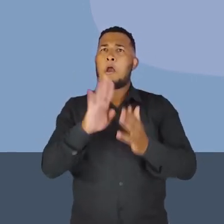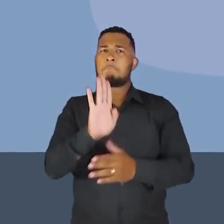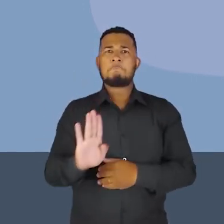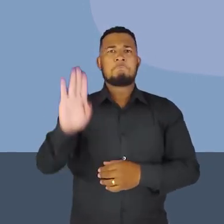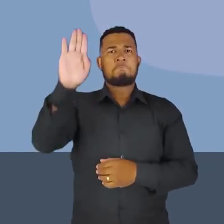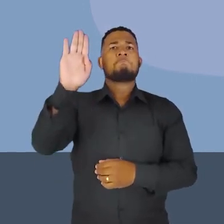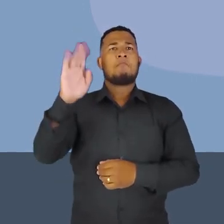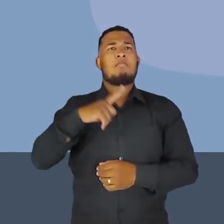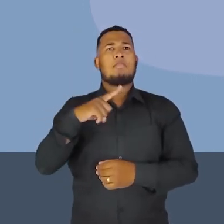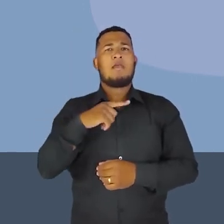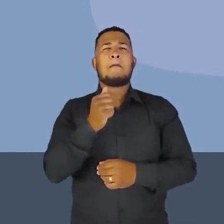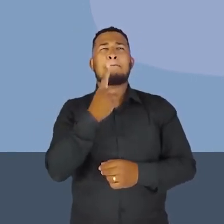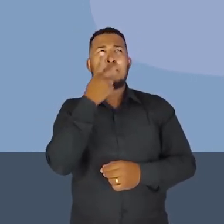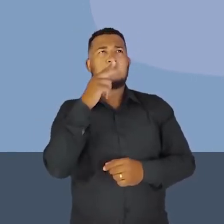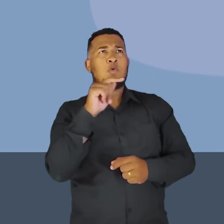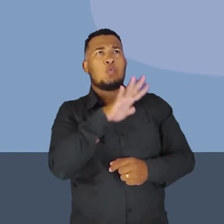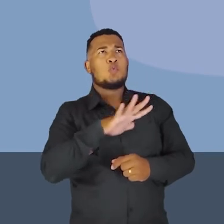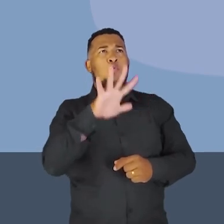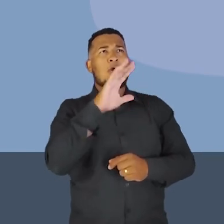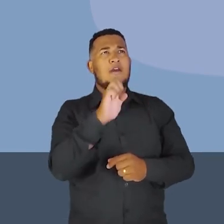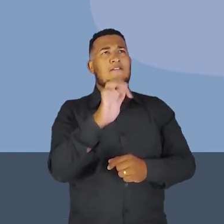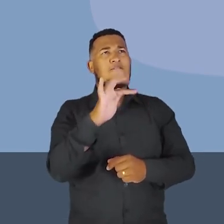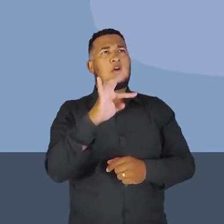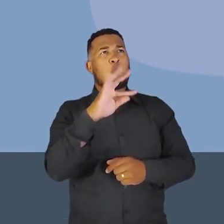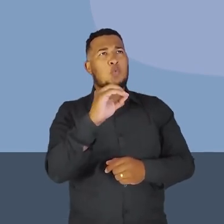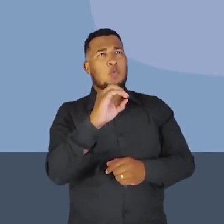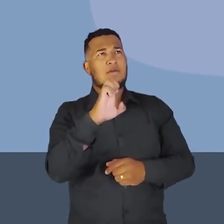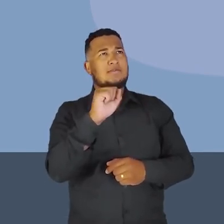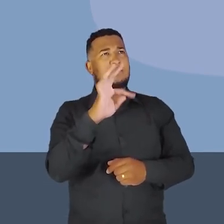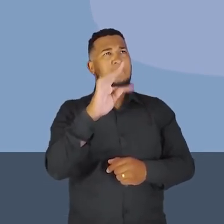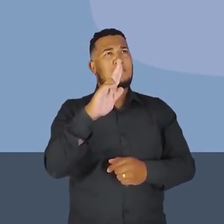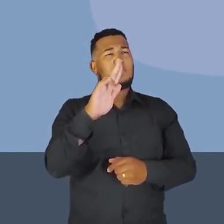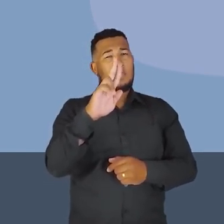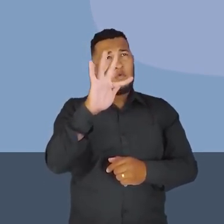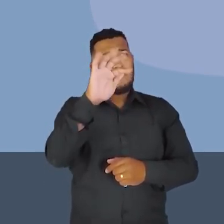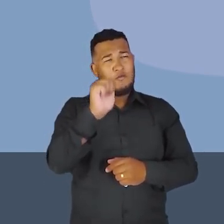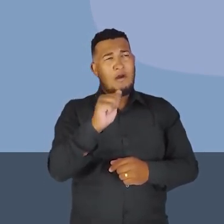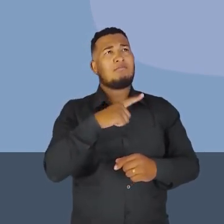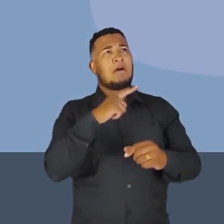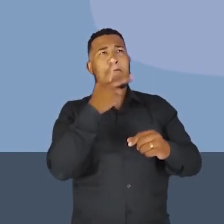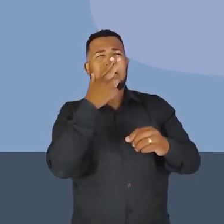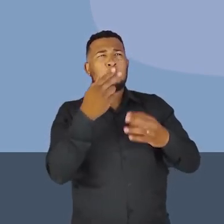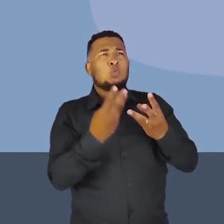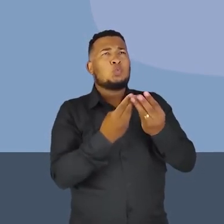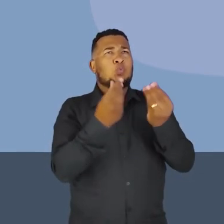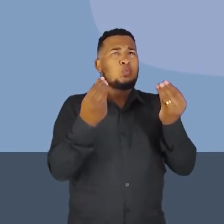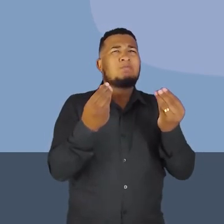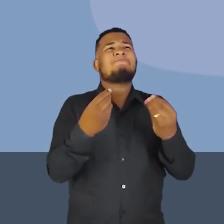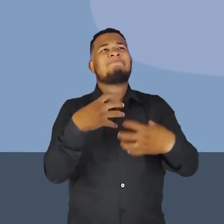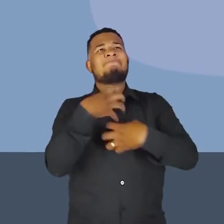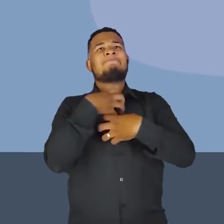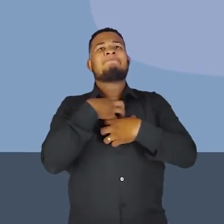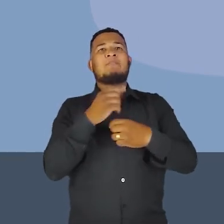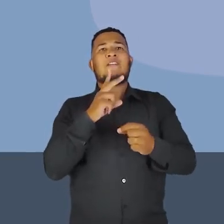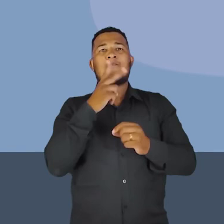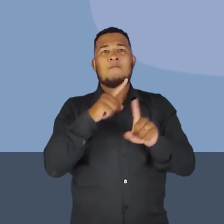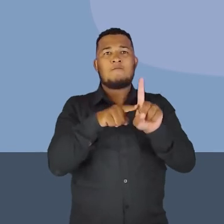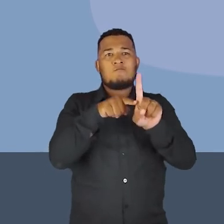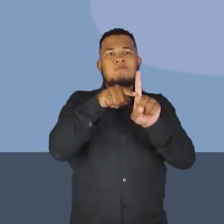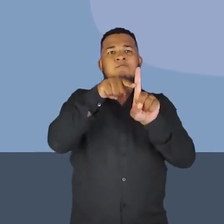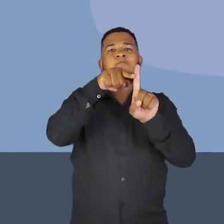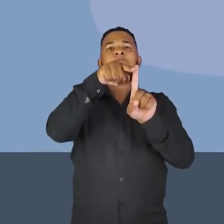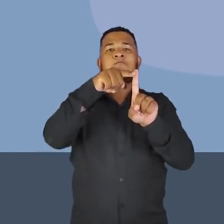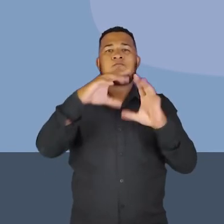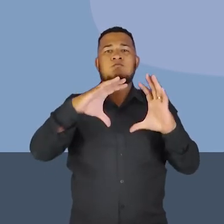as emissões de gases de efeito estufa. As atividades humanas têm provocado o aumento da concentração desses gases na